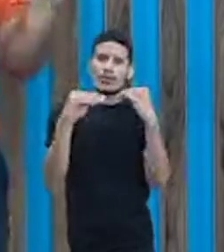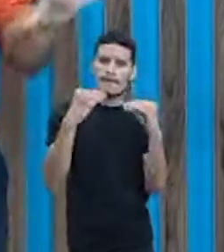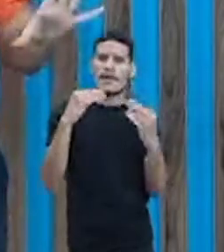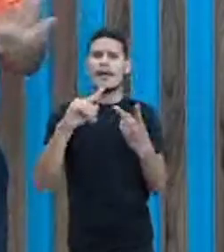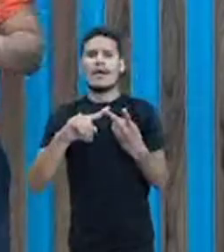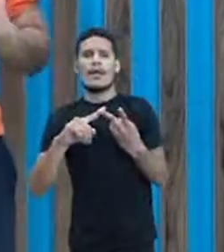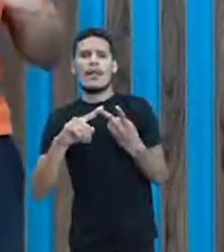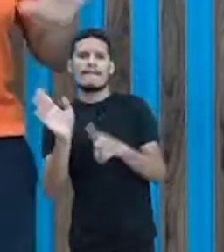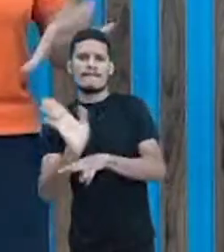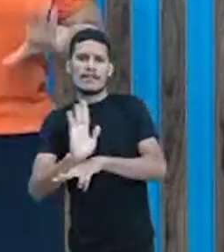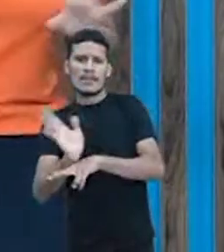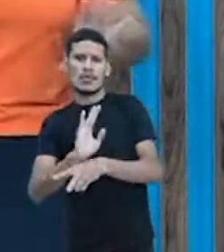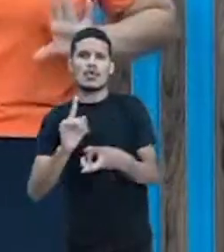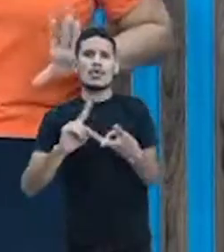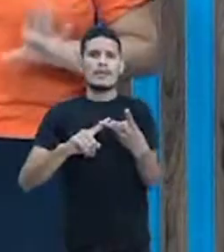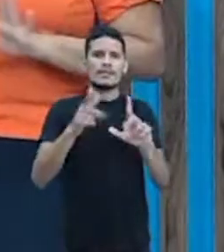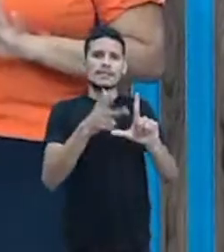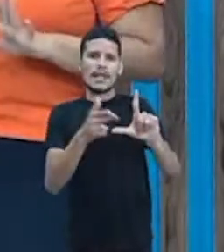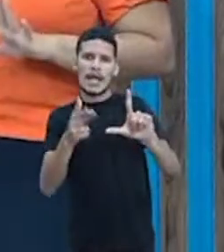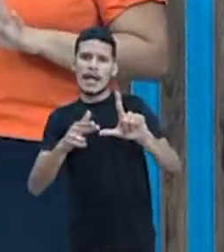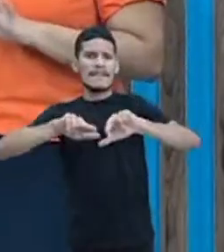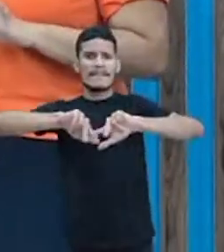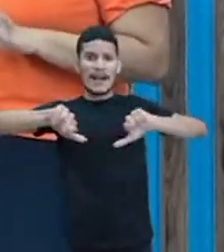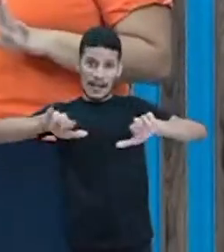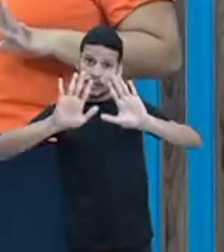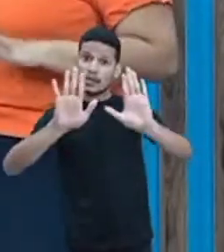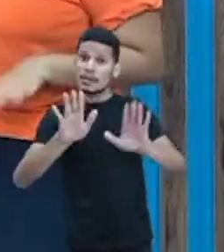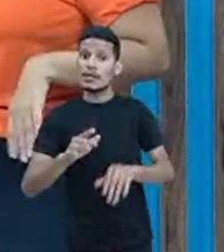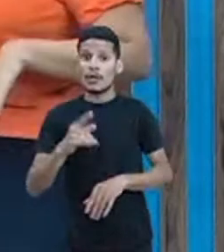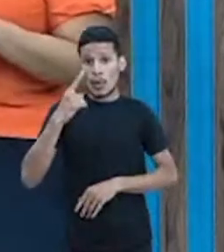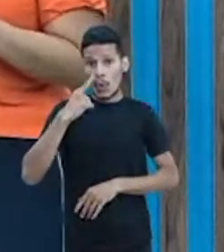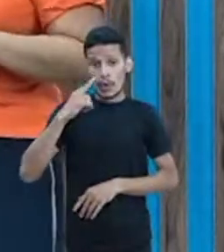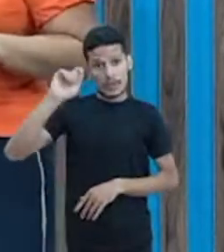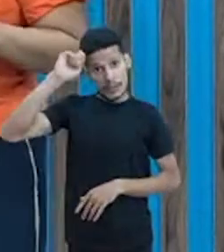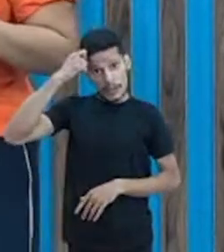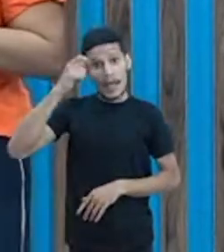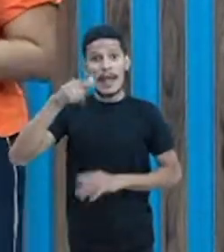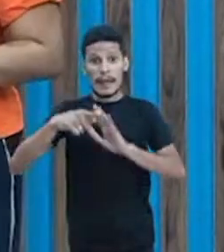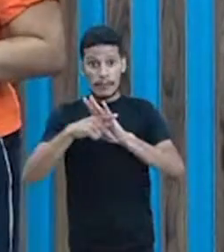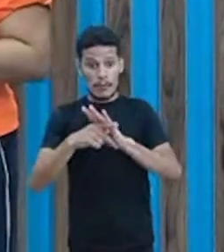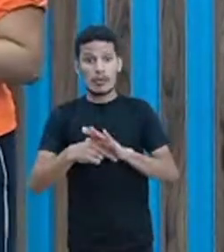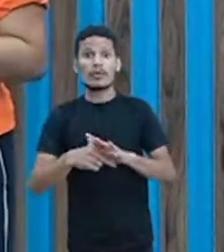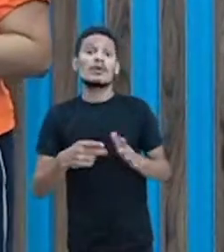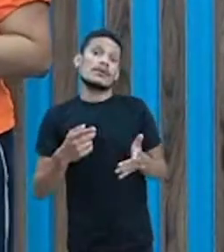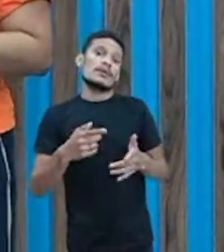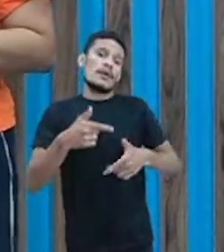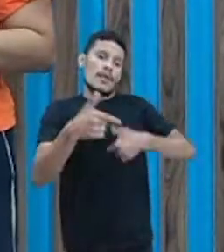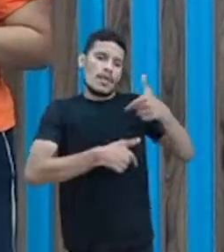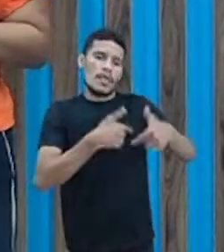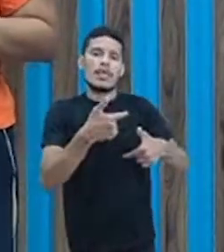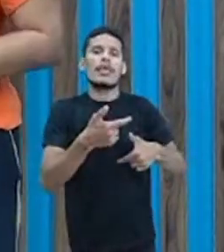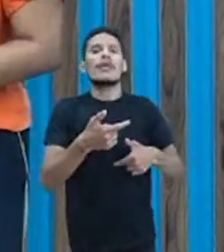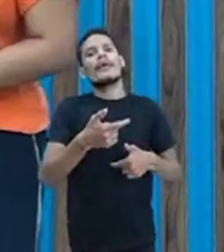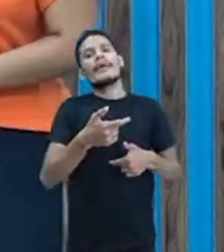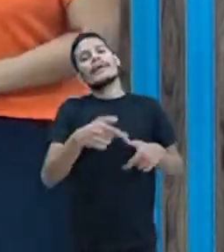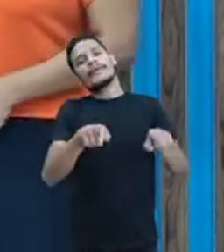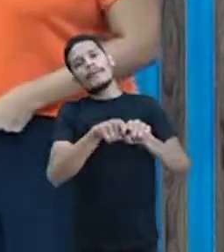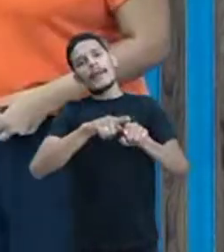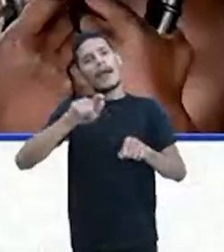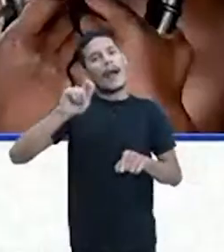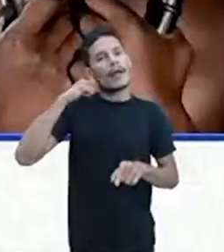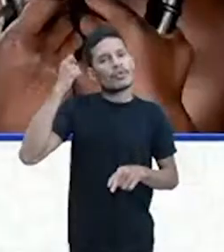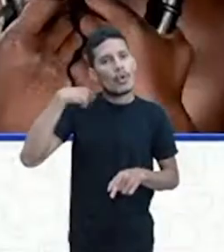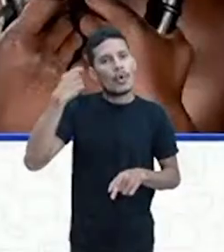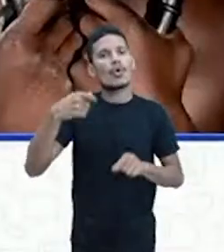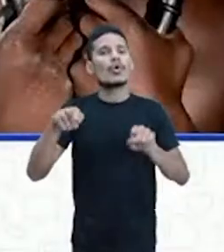peças publicitárias. Então, o escravo ou a escrava, além de empregados, atores e atrizes negros, também costumam